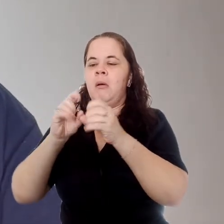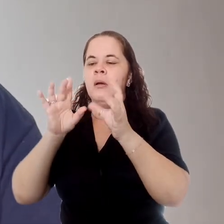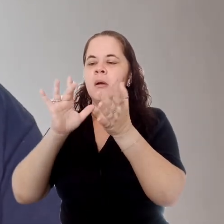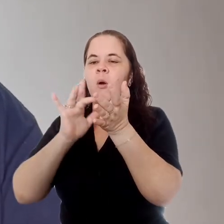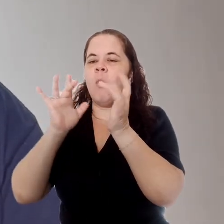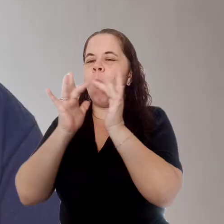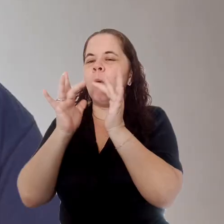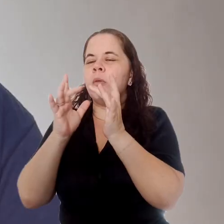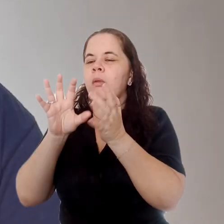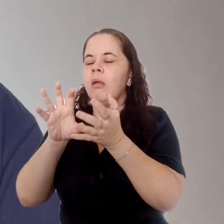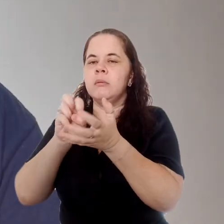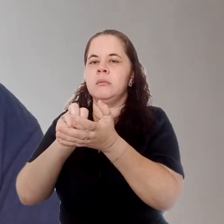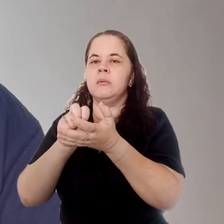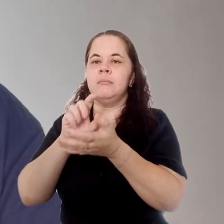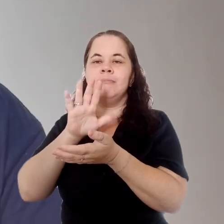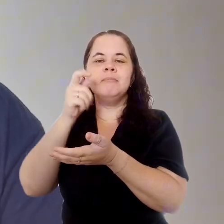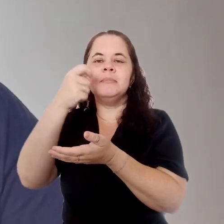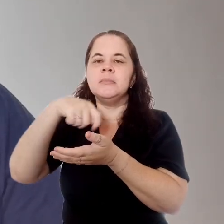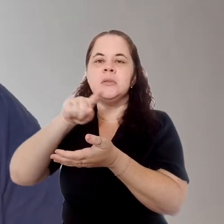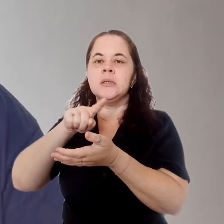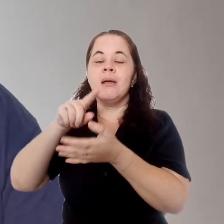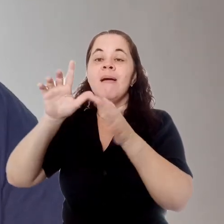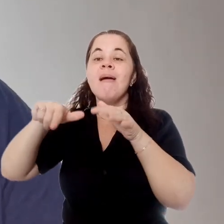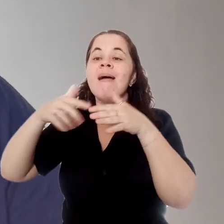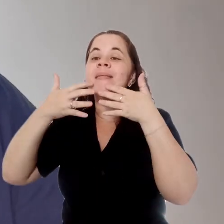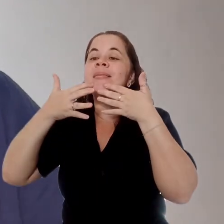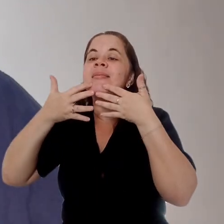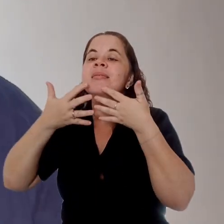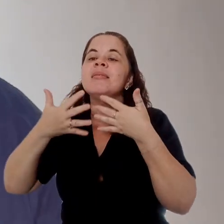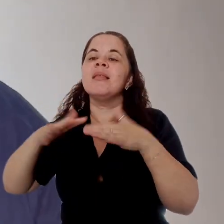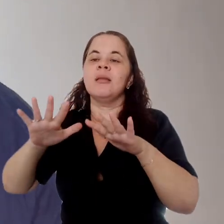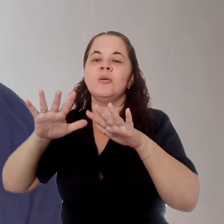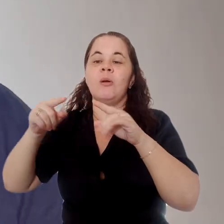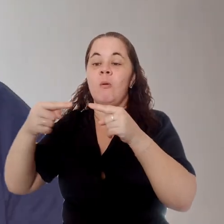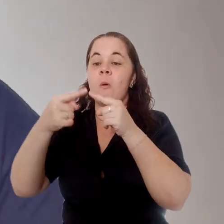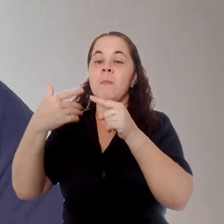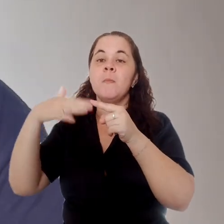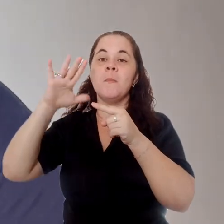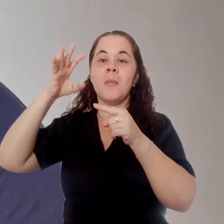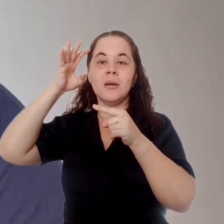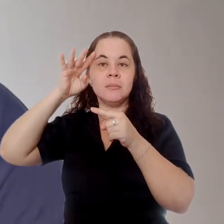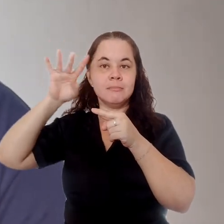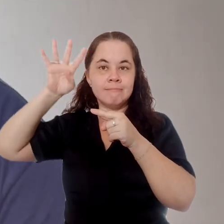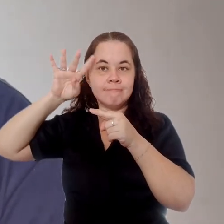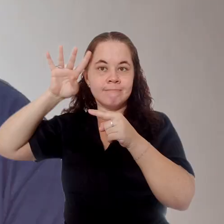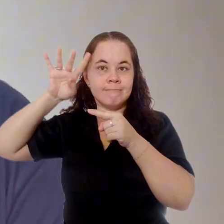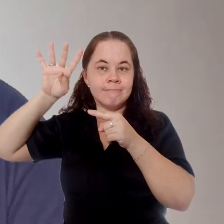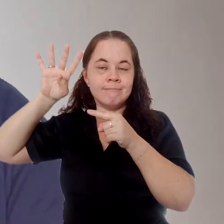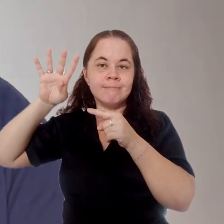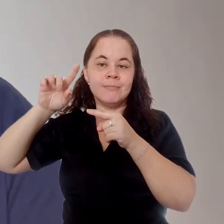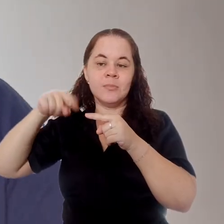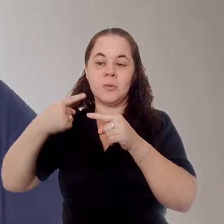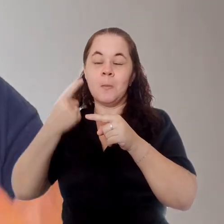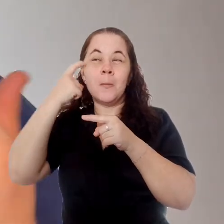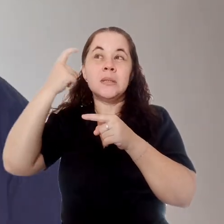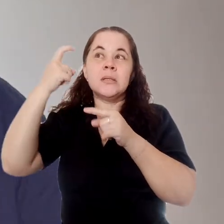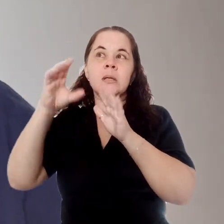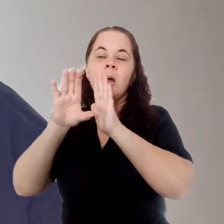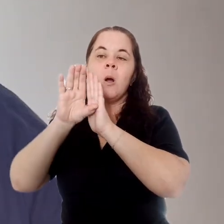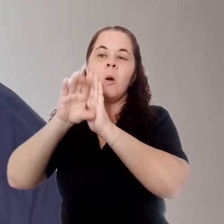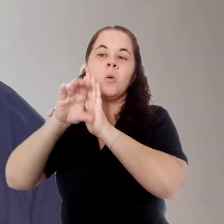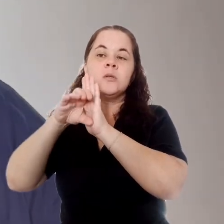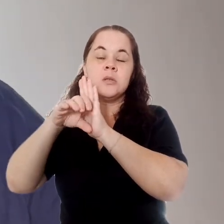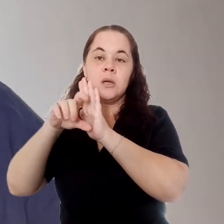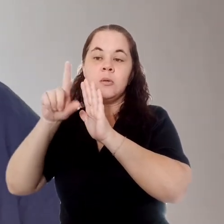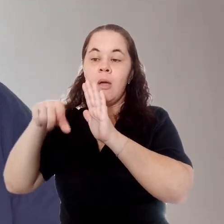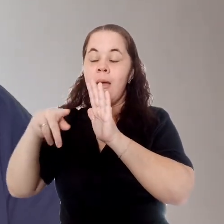Ela tem, inclusive, um cunho de imaterial, onde a gente também pode abordar o conceito de patrimônio